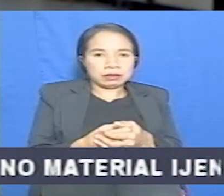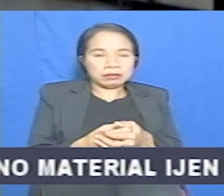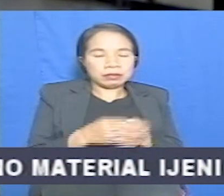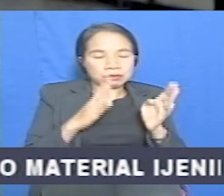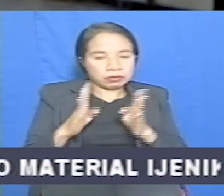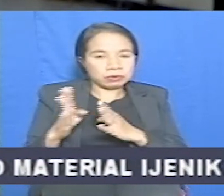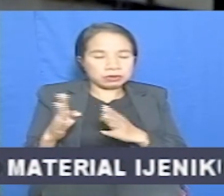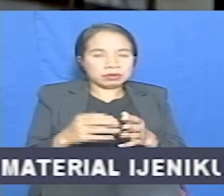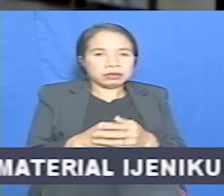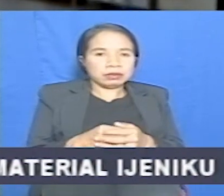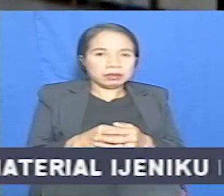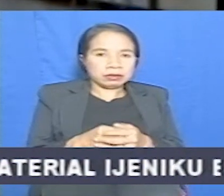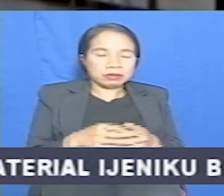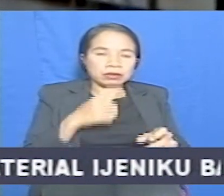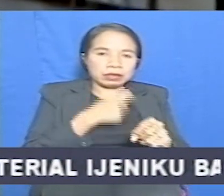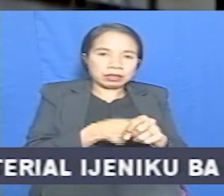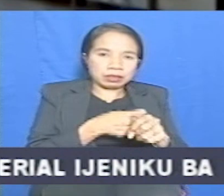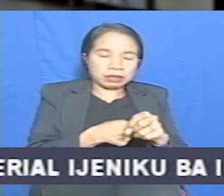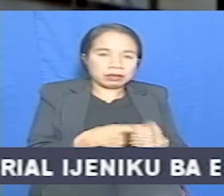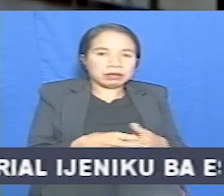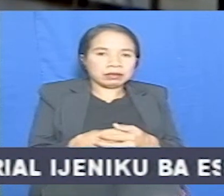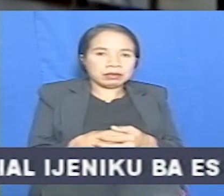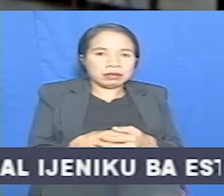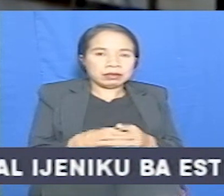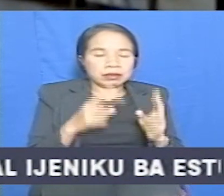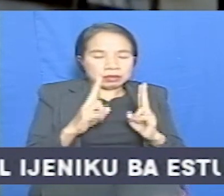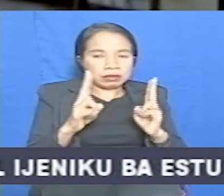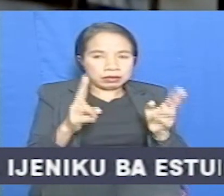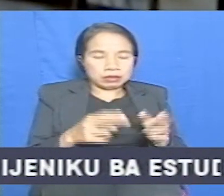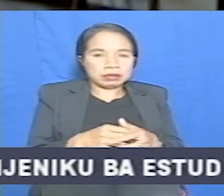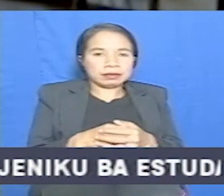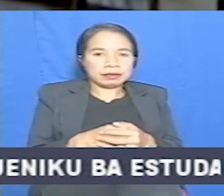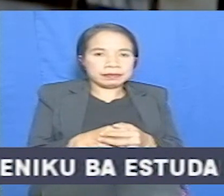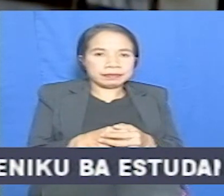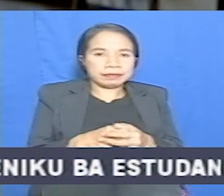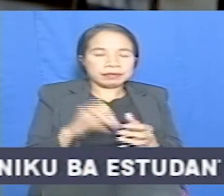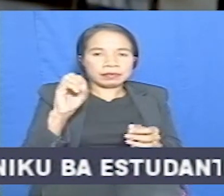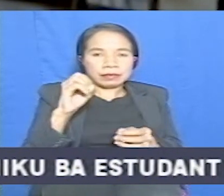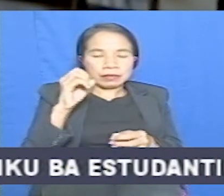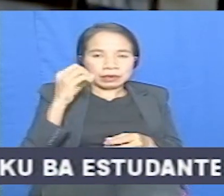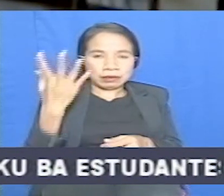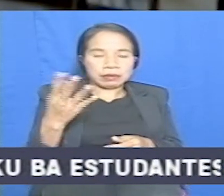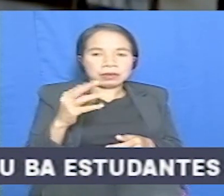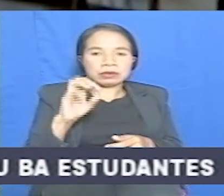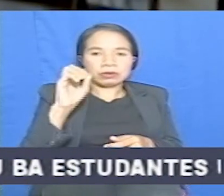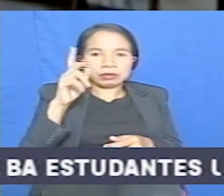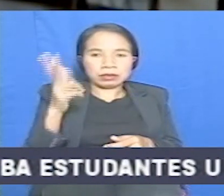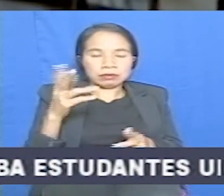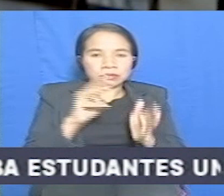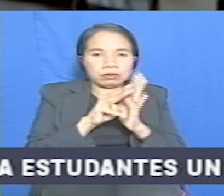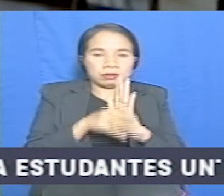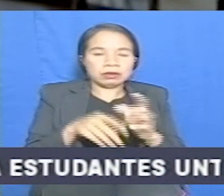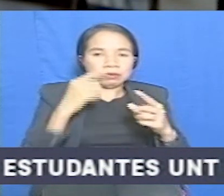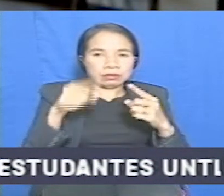prosesu oni durasaun bat rapid test ida ne maka 15 to 30 minutos.